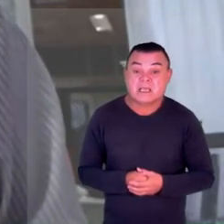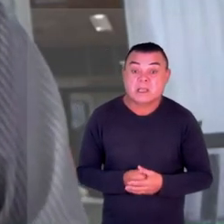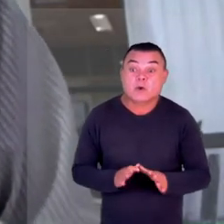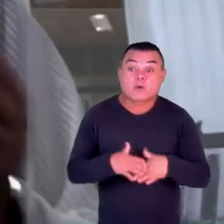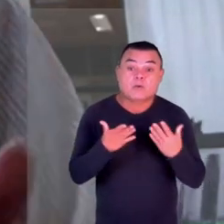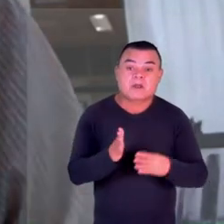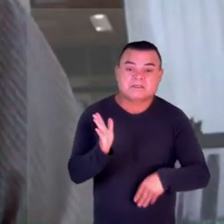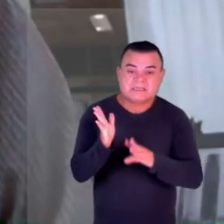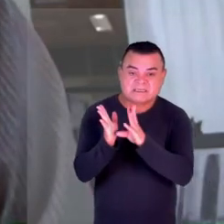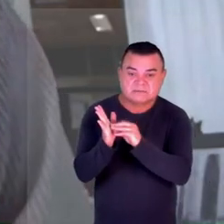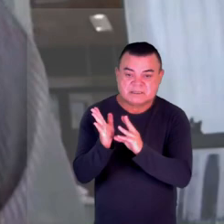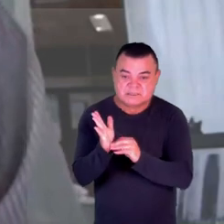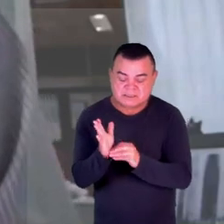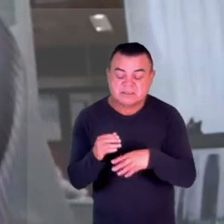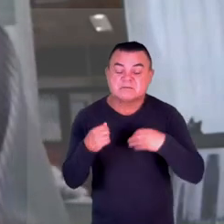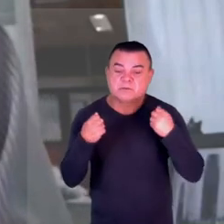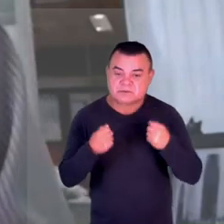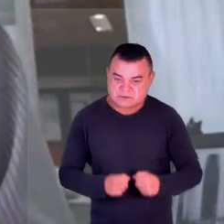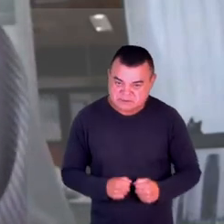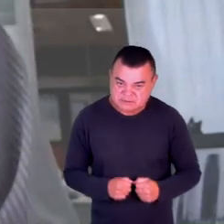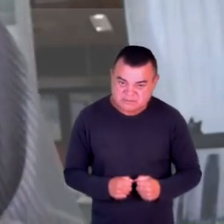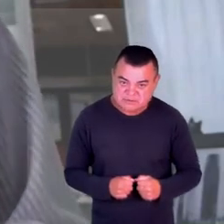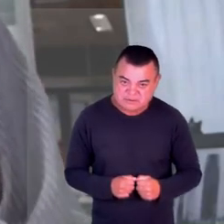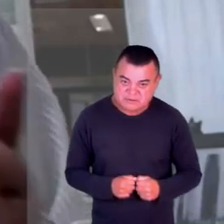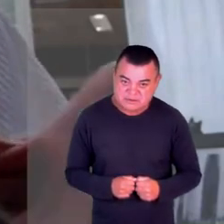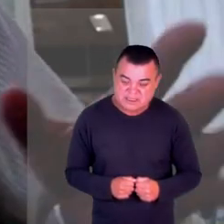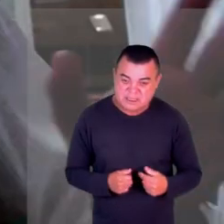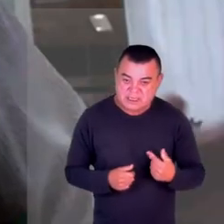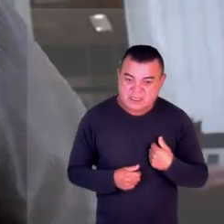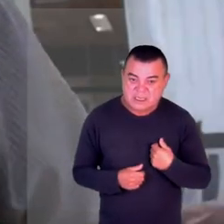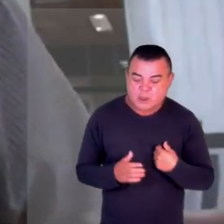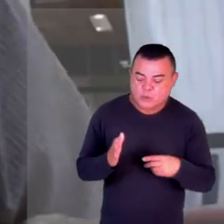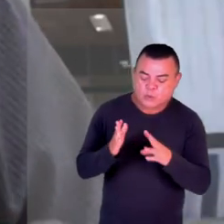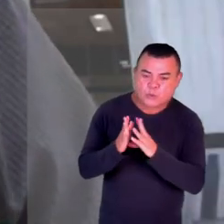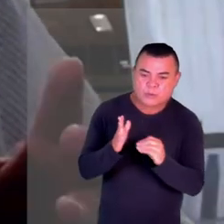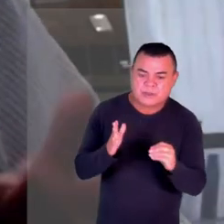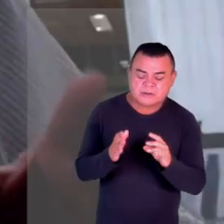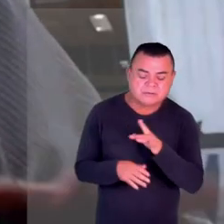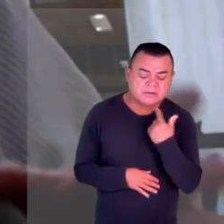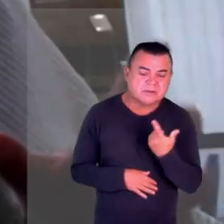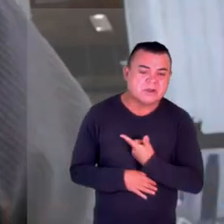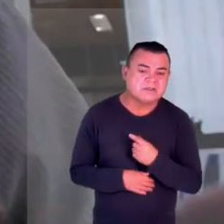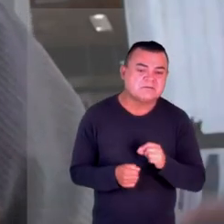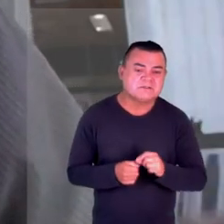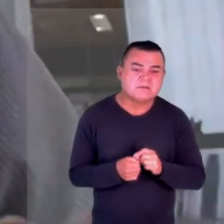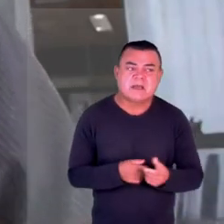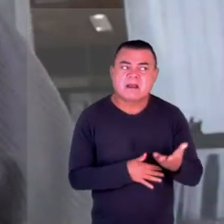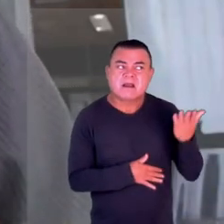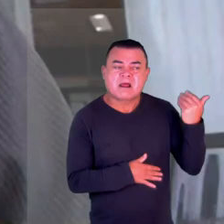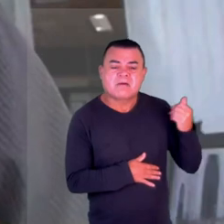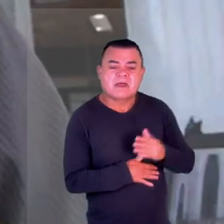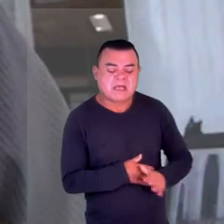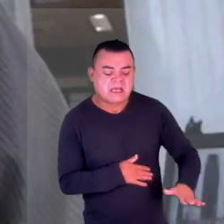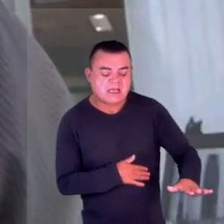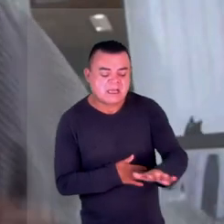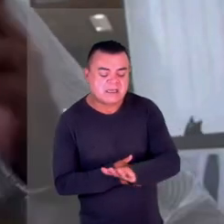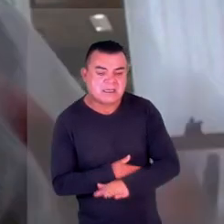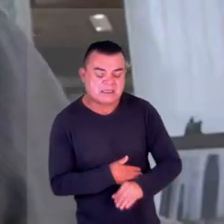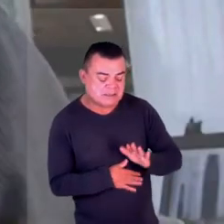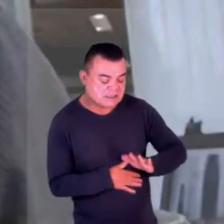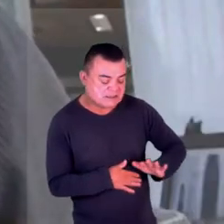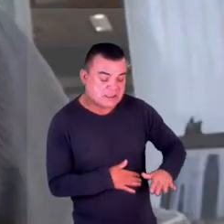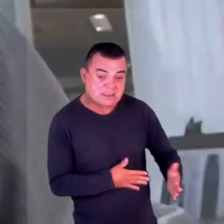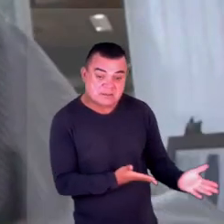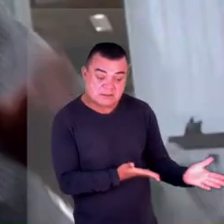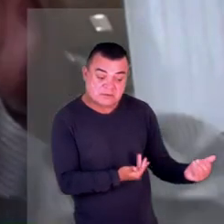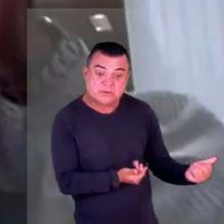é possíveis eu eu me espelho muito naquilo que nós fizemos lá na área da Infância e da Juventude né que deu